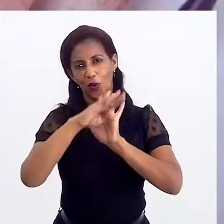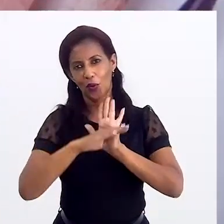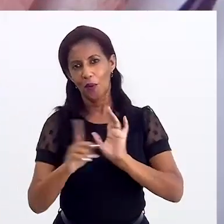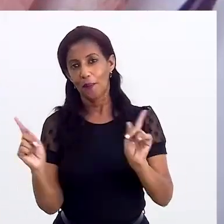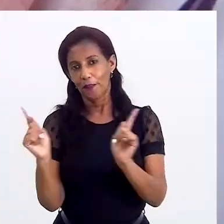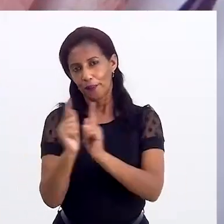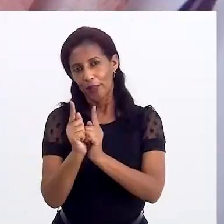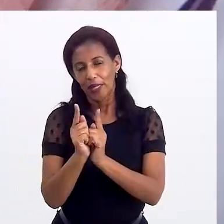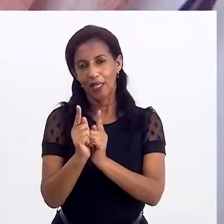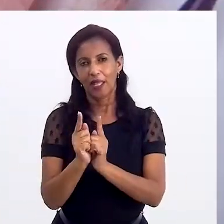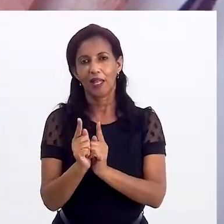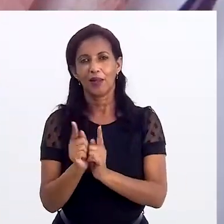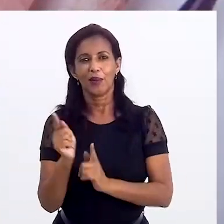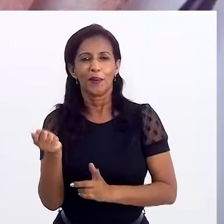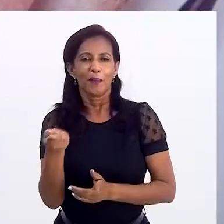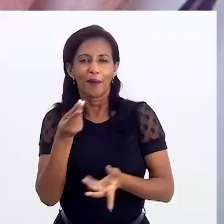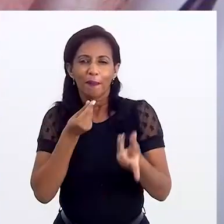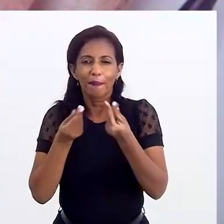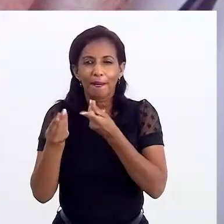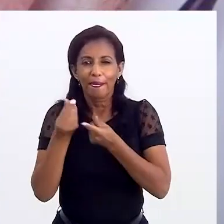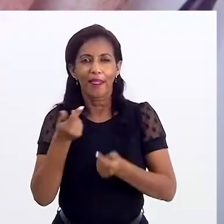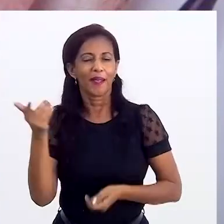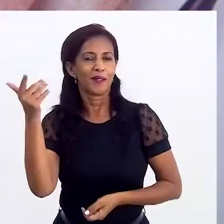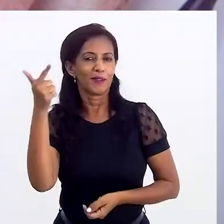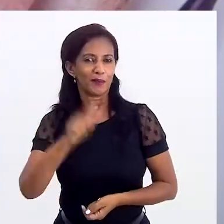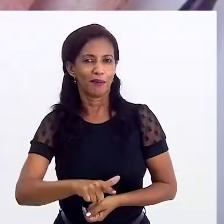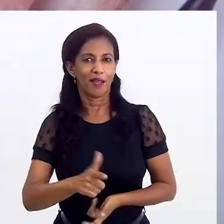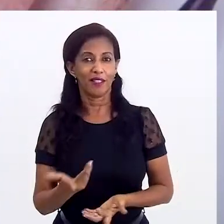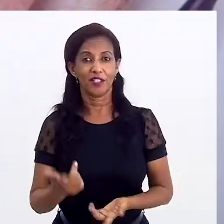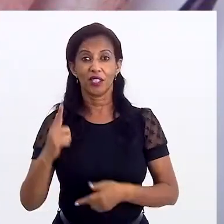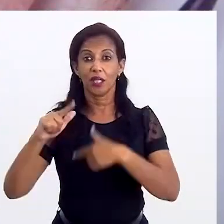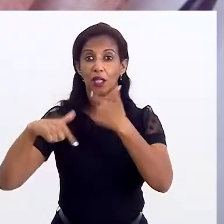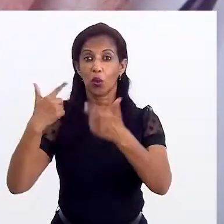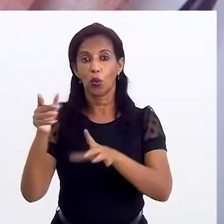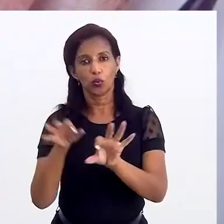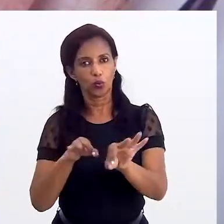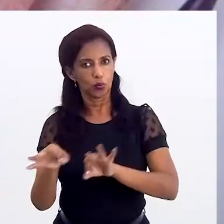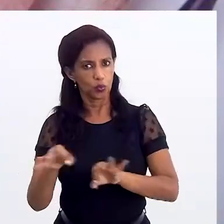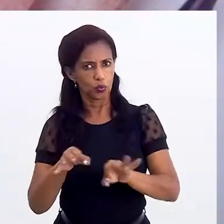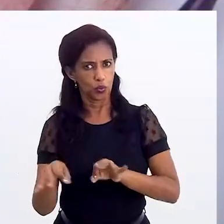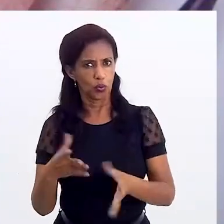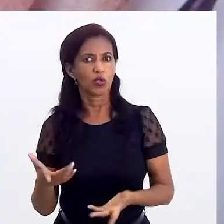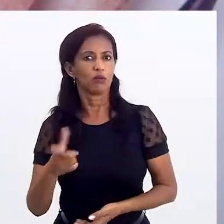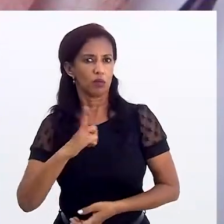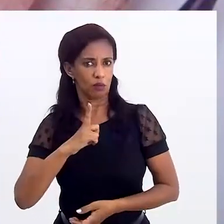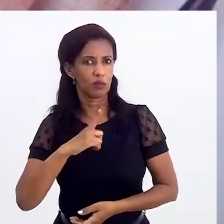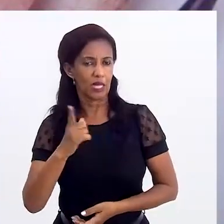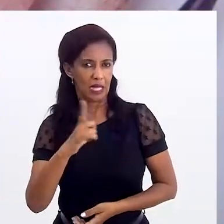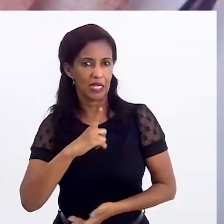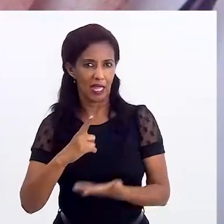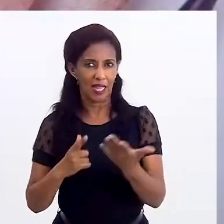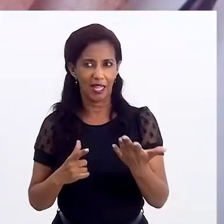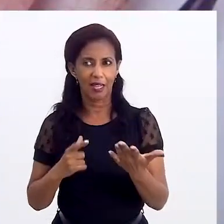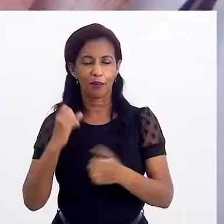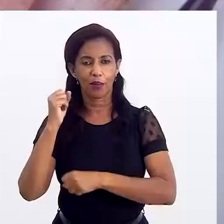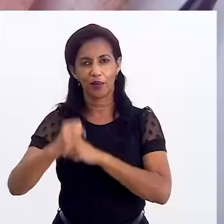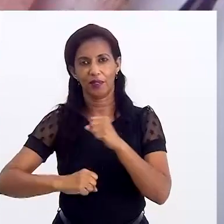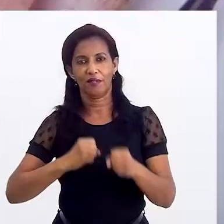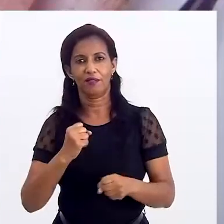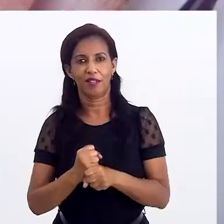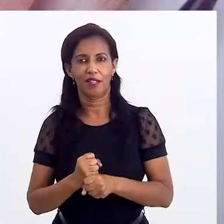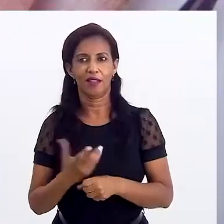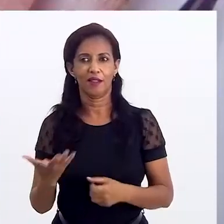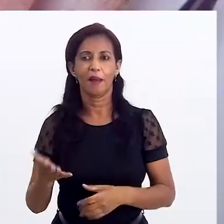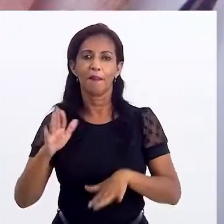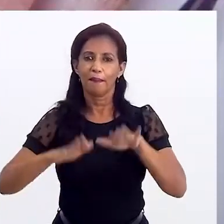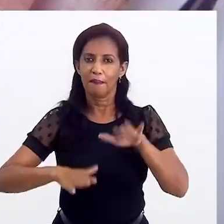nosso programa assim, ele é pequenininho para deixar com um gostinho de quero mais. E aí outros projetos, eu sei que vem projeto aí para o ano